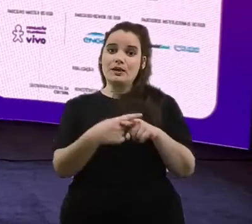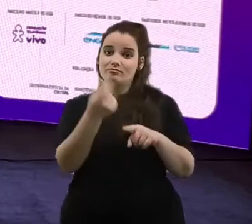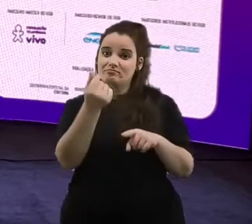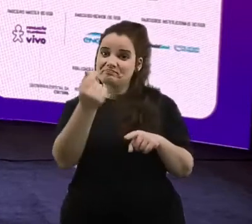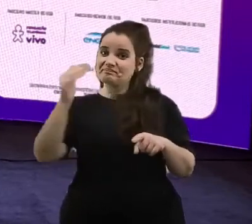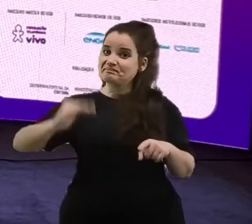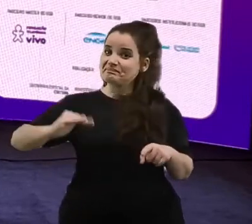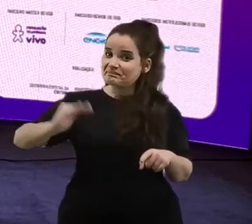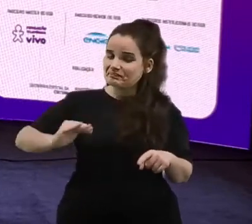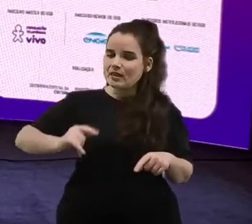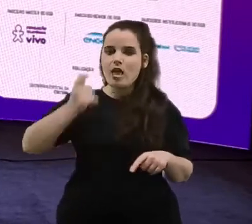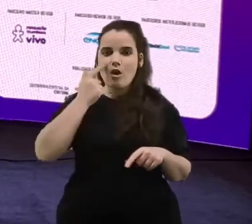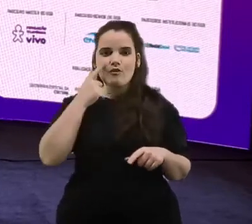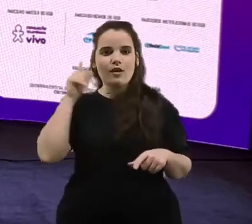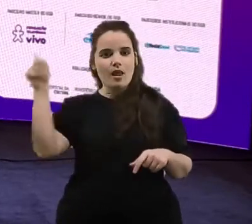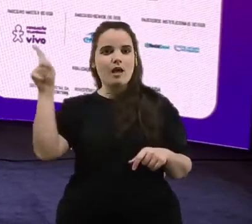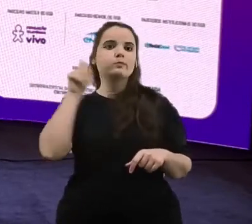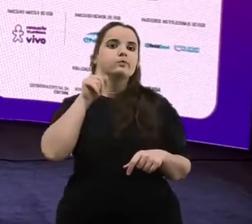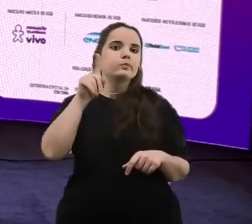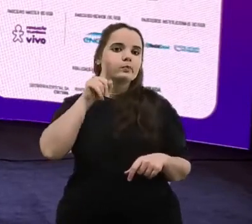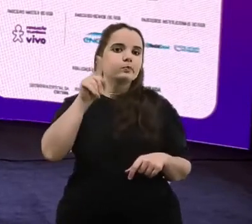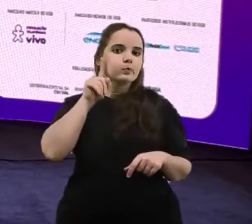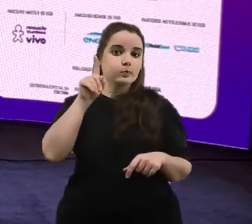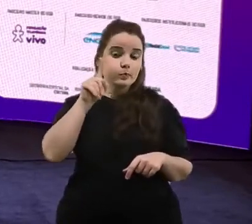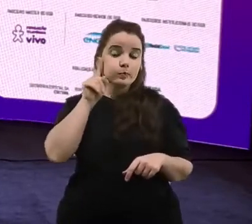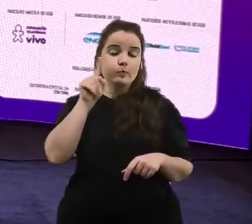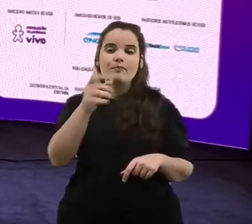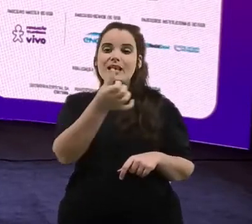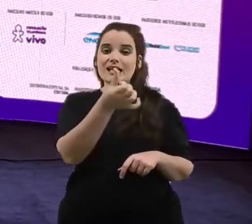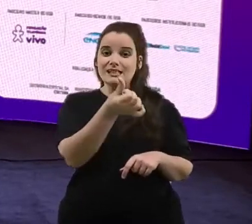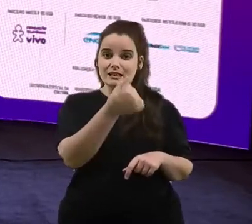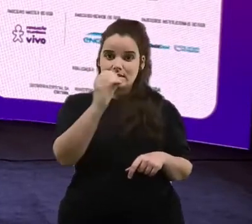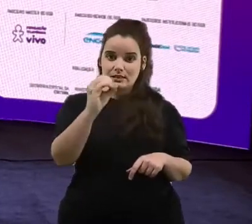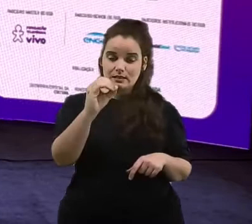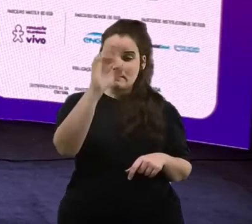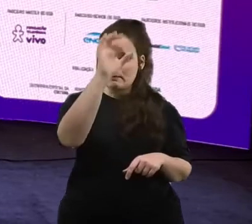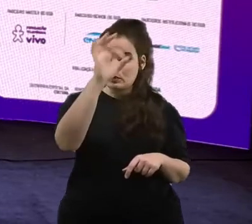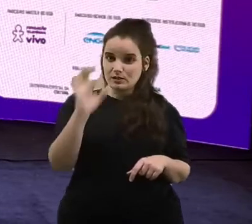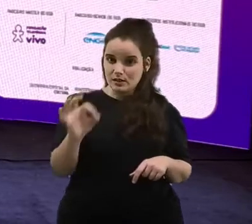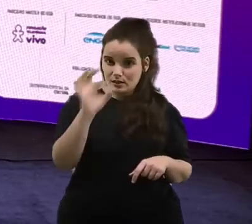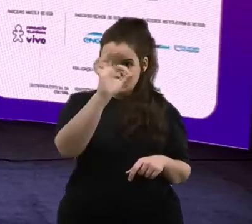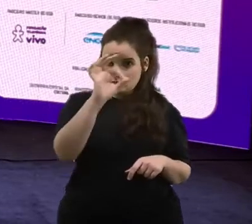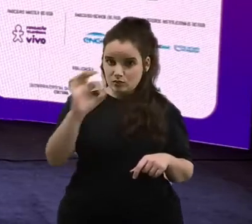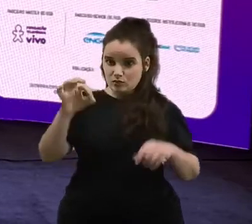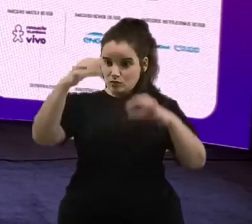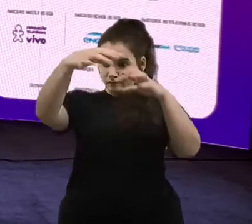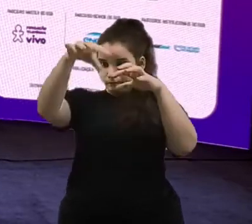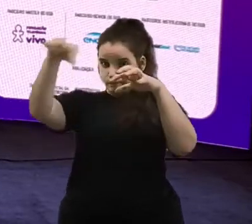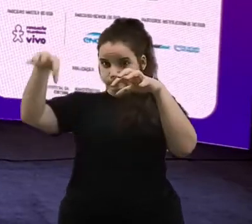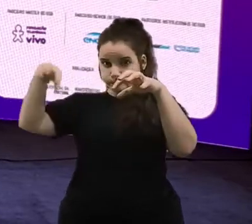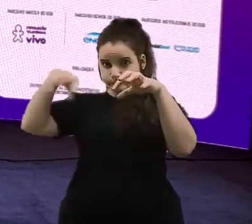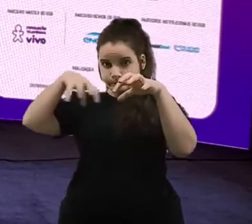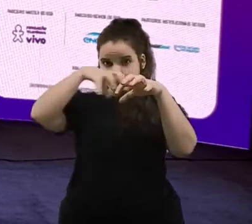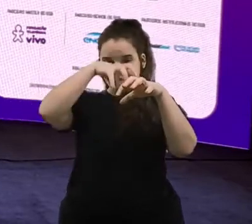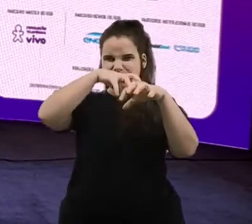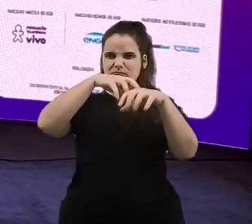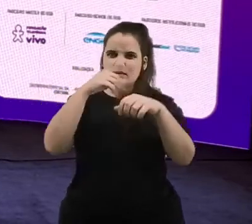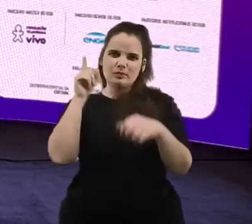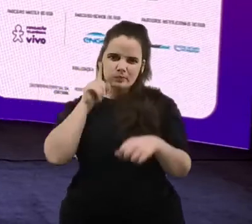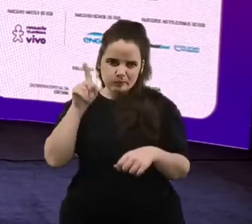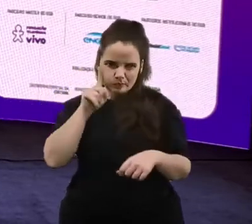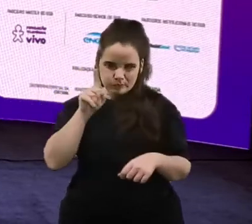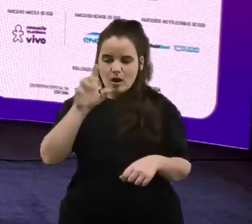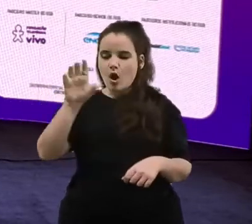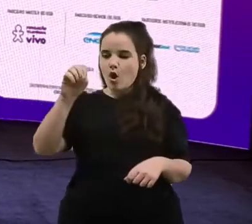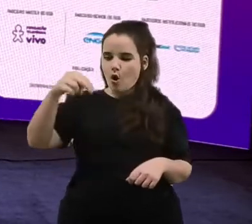Estados Unidos, 60% dos condados, ou seja, dos aglomerados urbanos, eu acho que é assim que se fala os condados, não